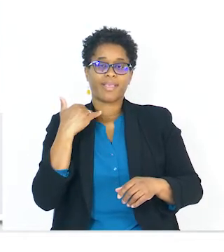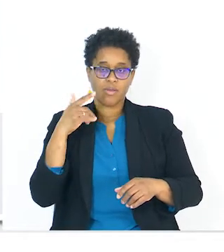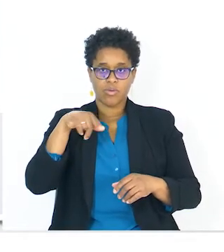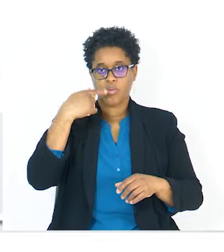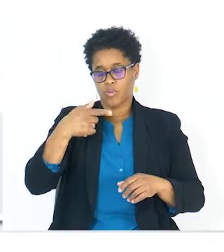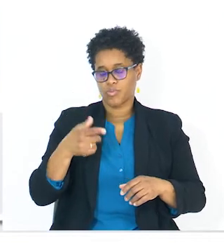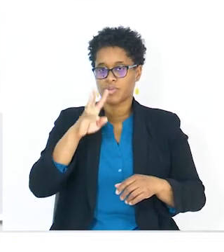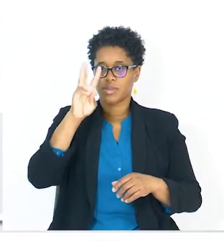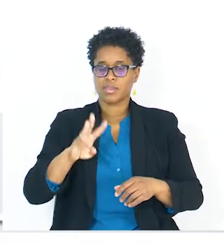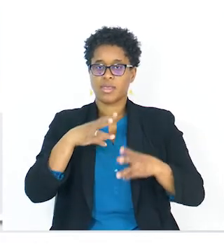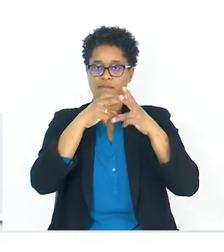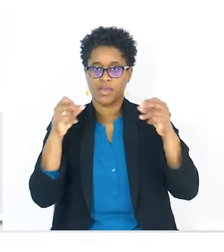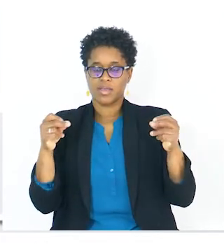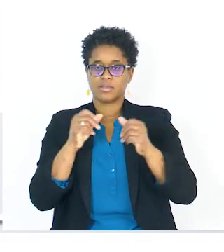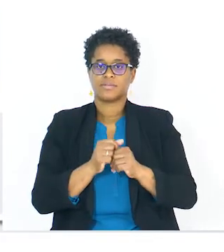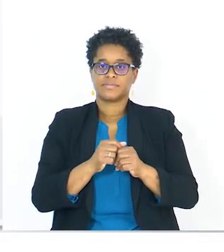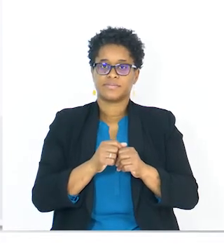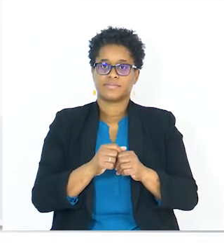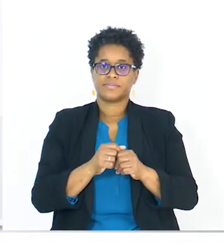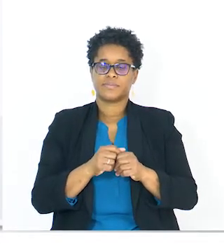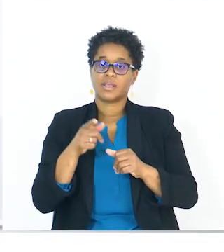E a terceira frase é na